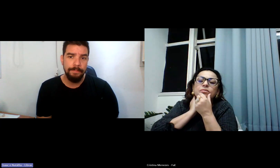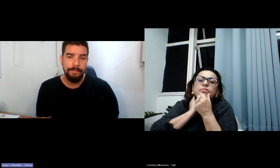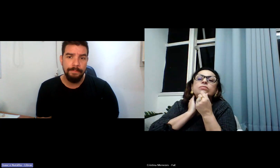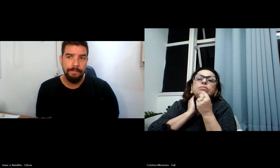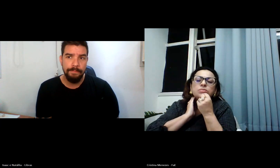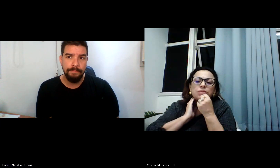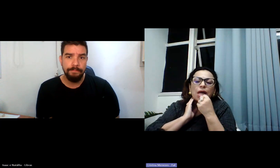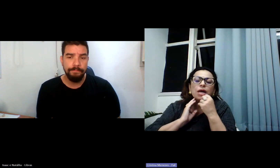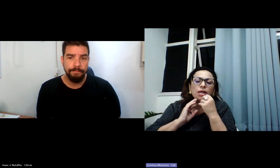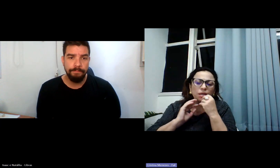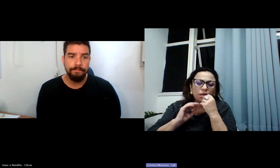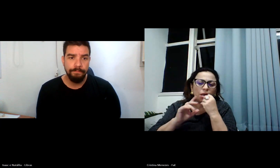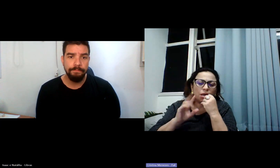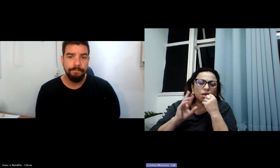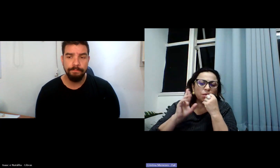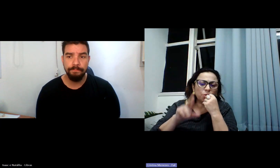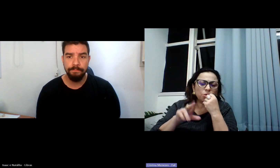né?